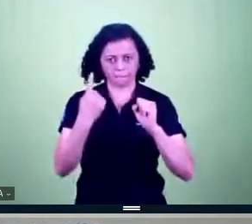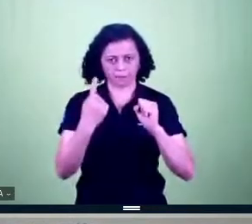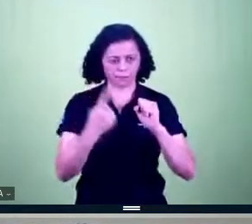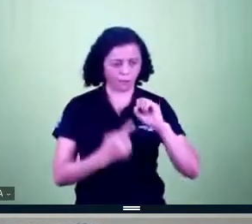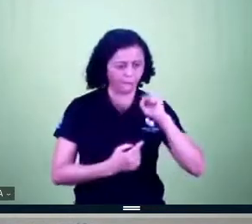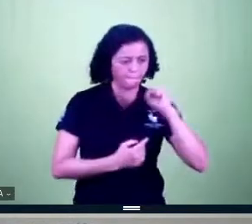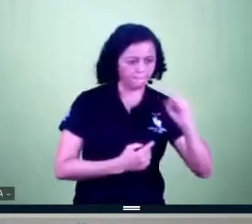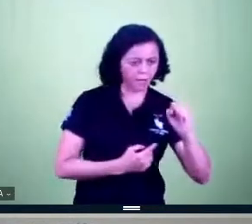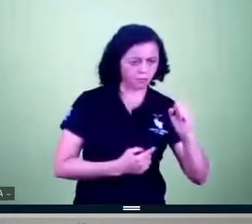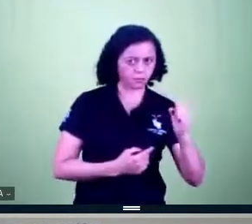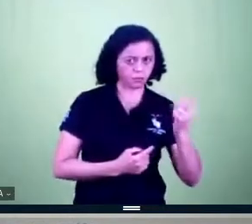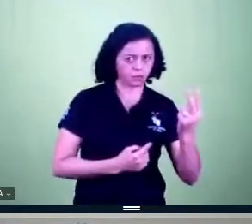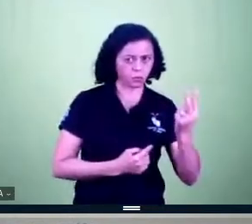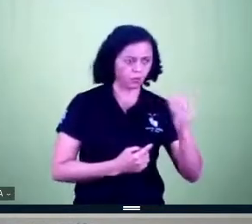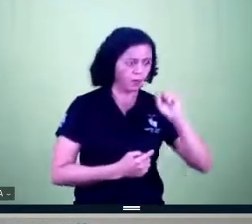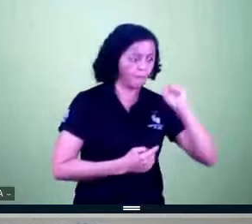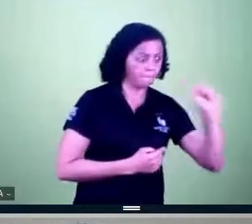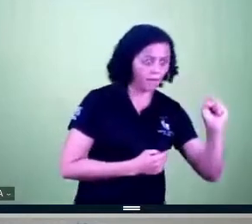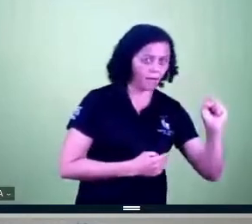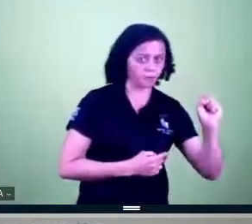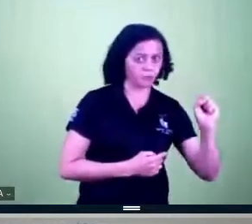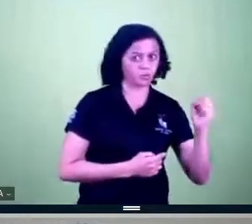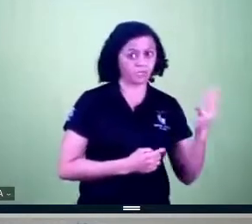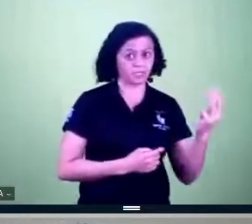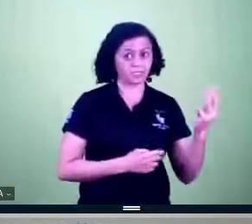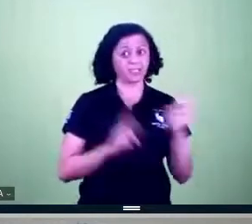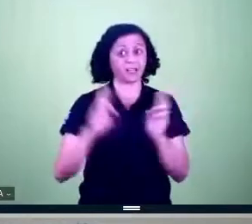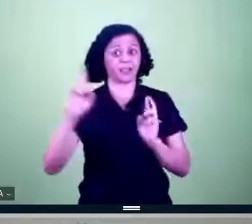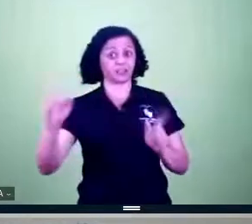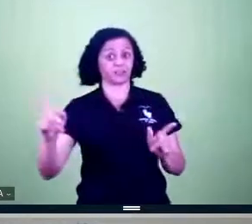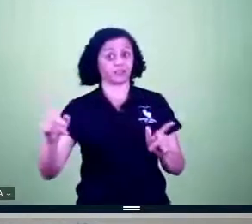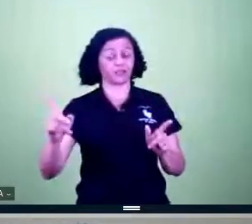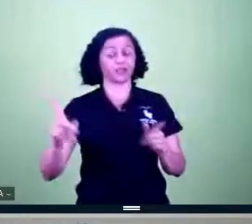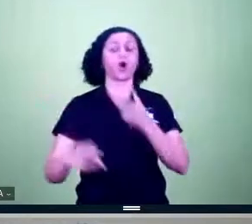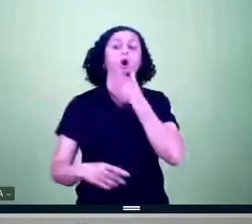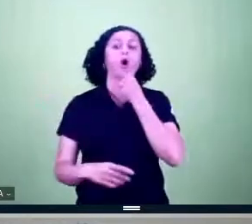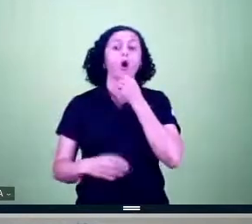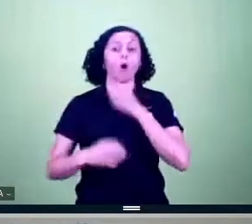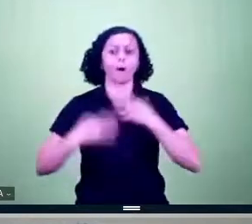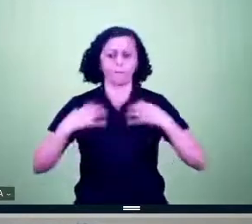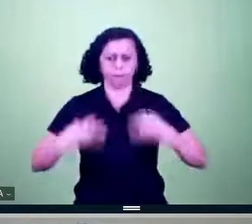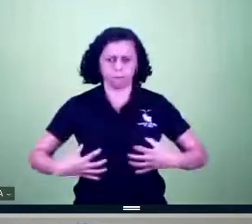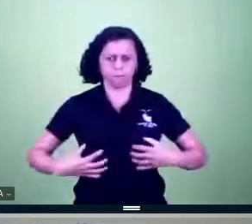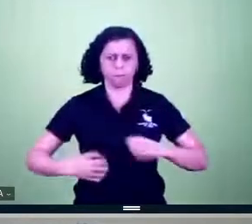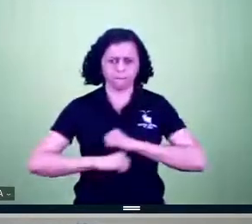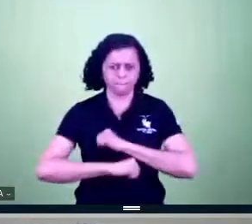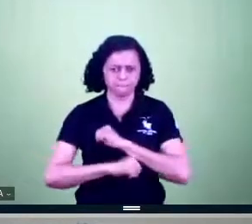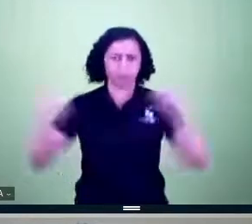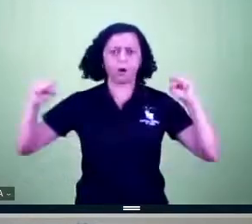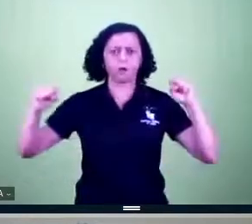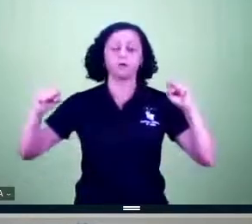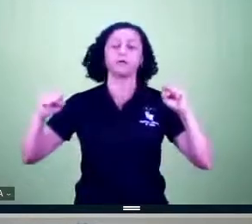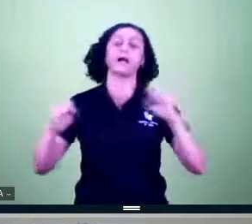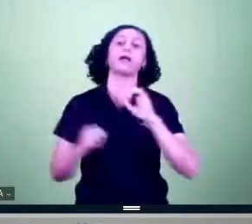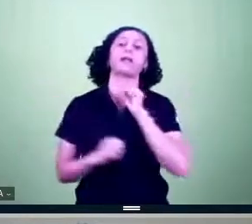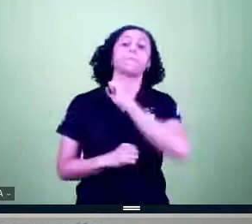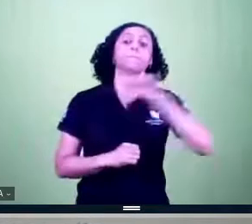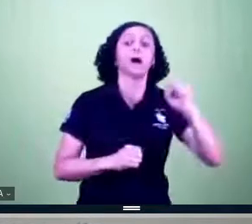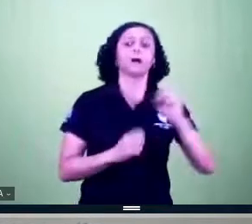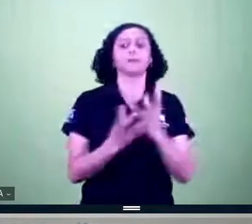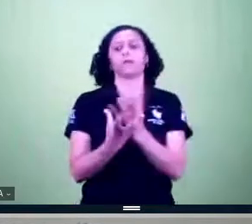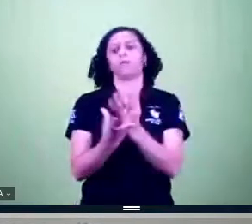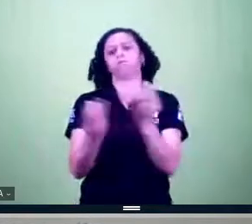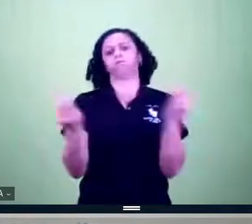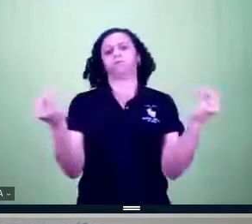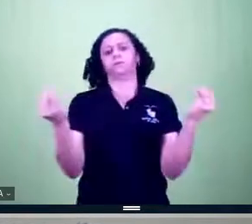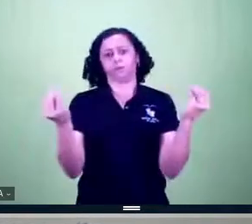depois ele mata o terceiro. É diferente de um homem-bomba que chega lá e explode 1000 de uma vez, né? Então o serial killer é serial, é um depois do outro. Mesma